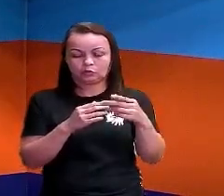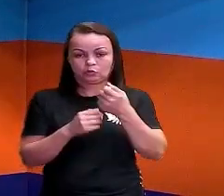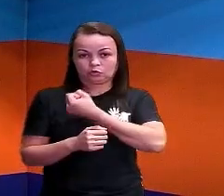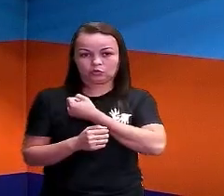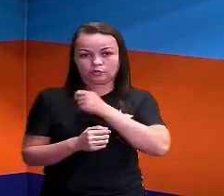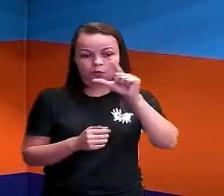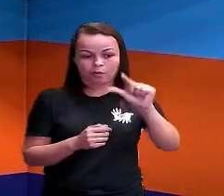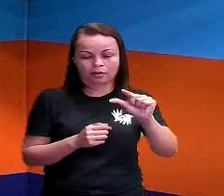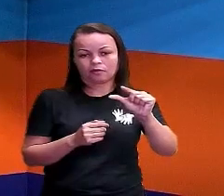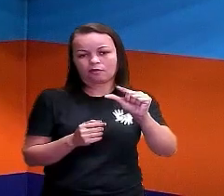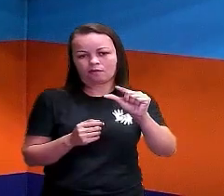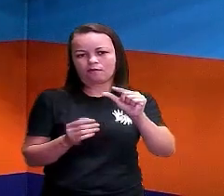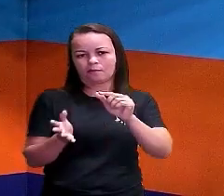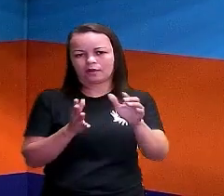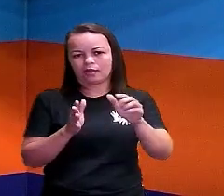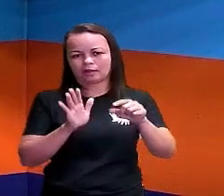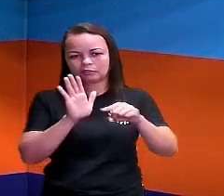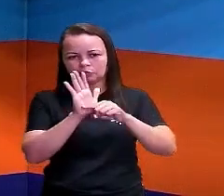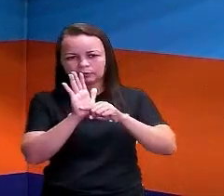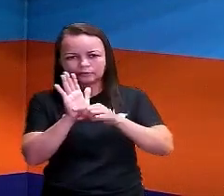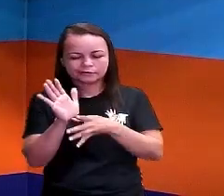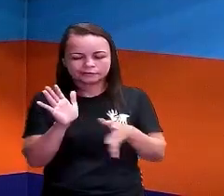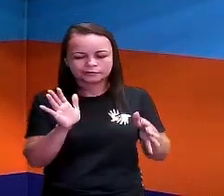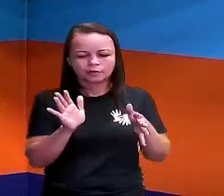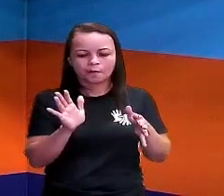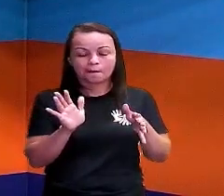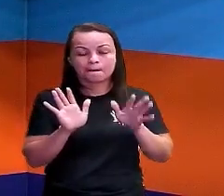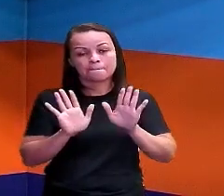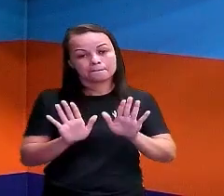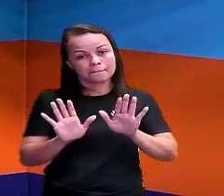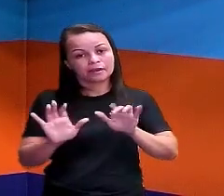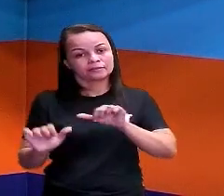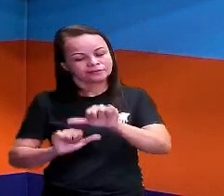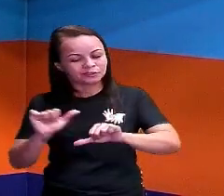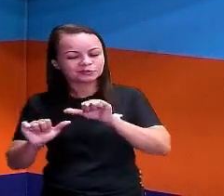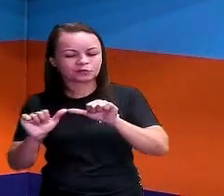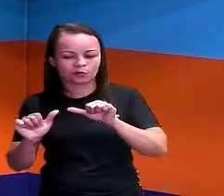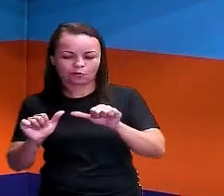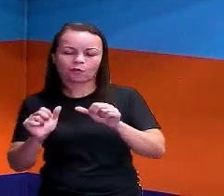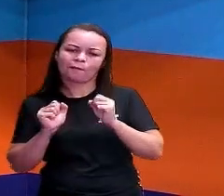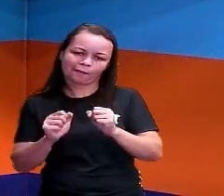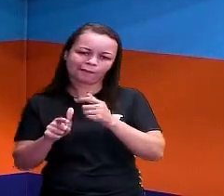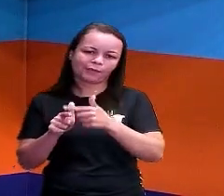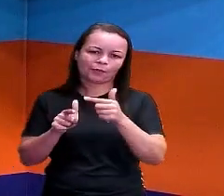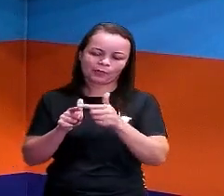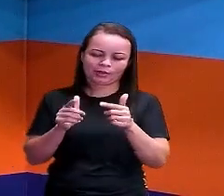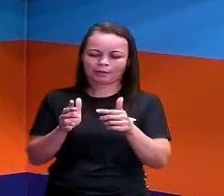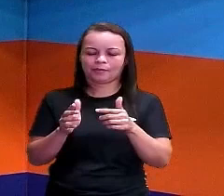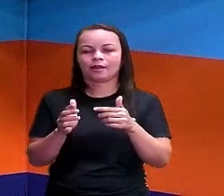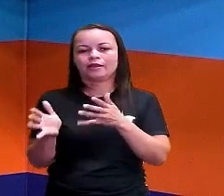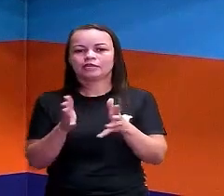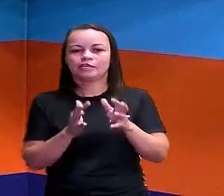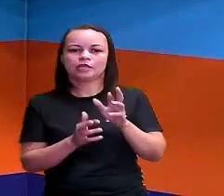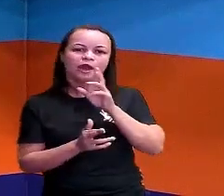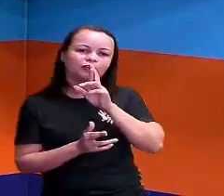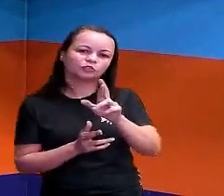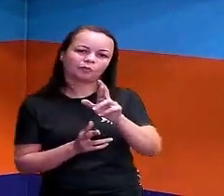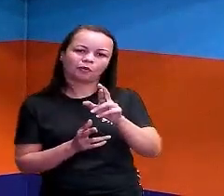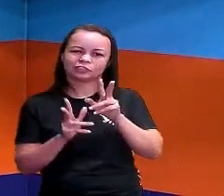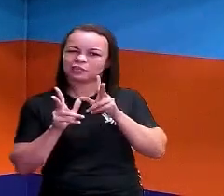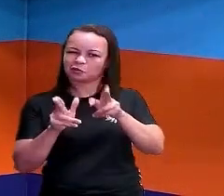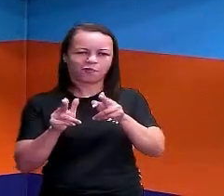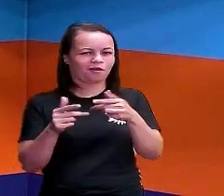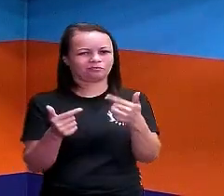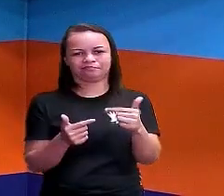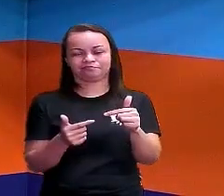subtração. Mas se eu trocar aqui, né? Pode dar problema na subtração e não dar o mesmo resultado. Porque